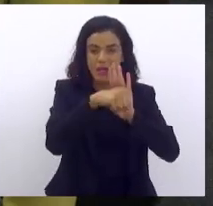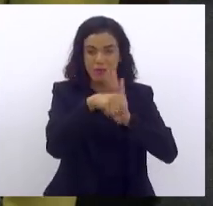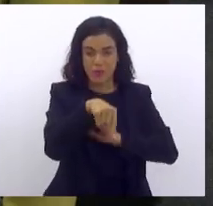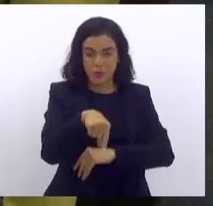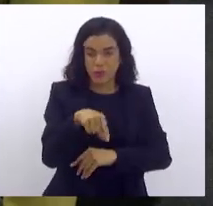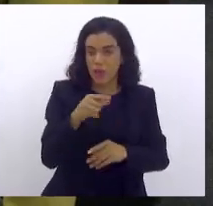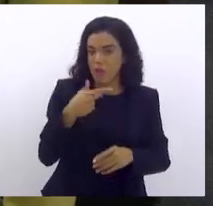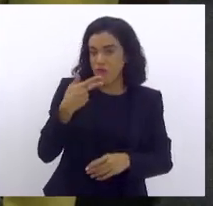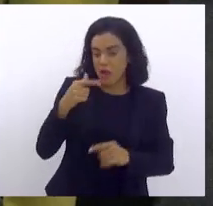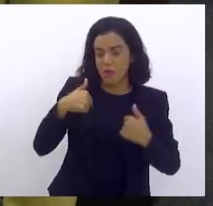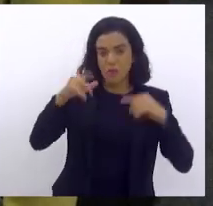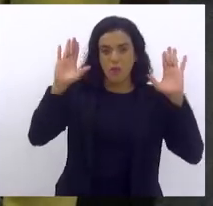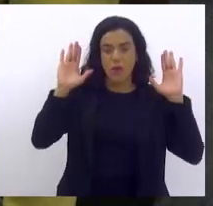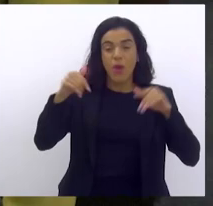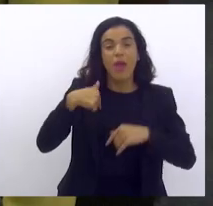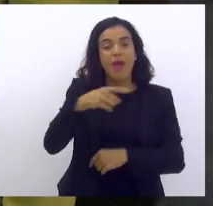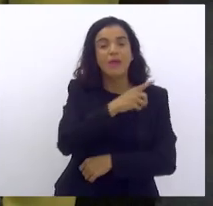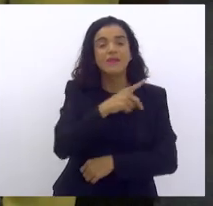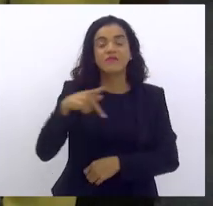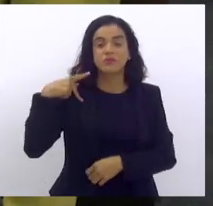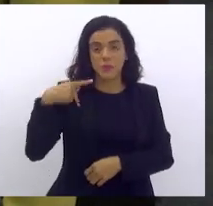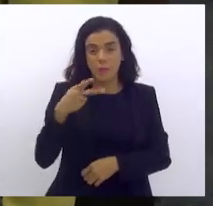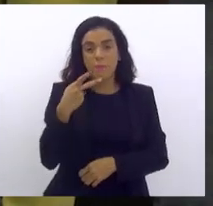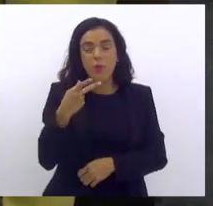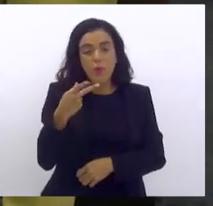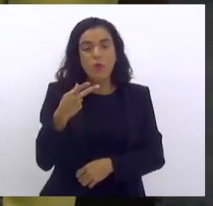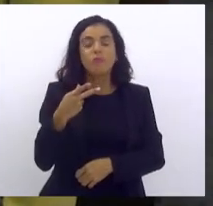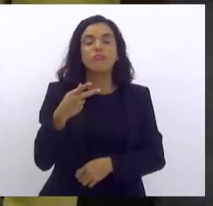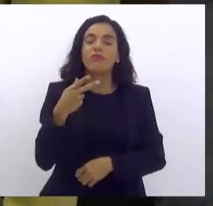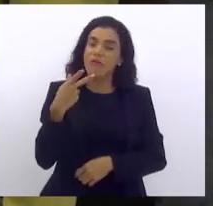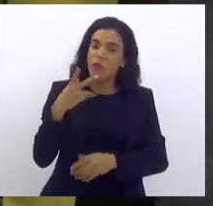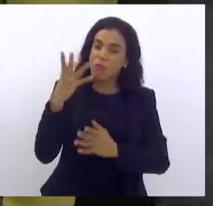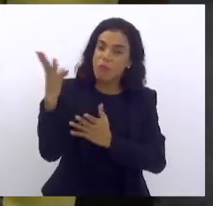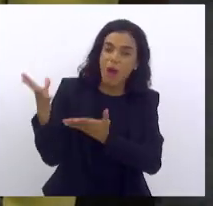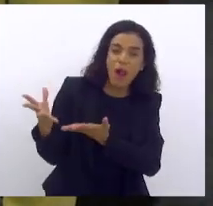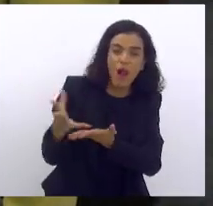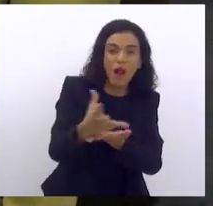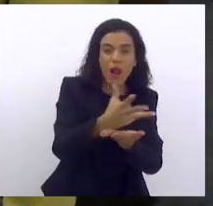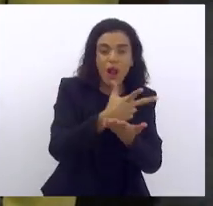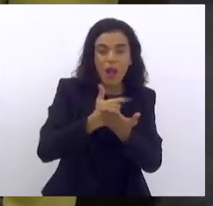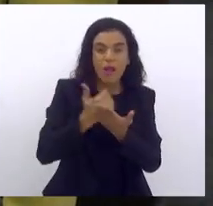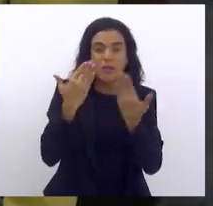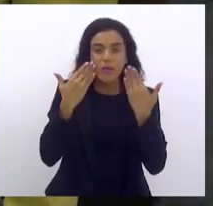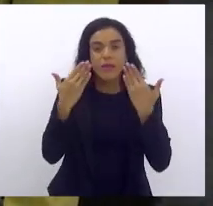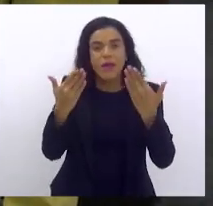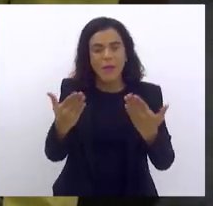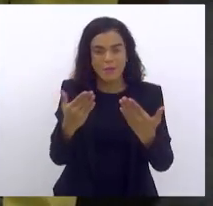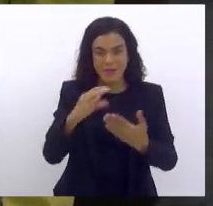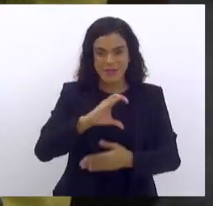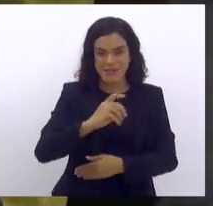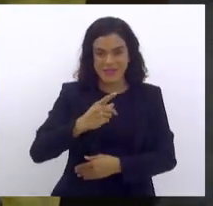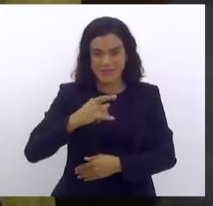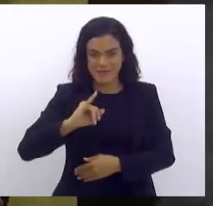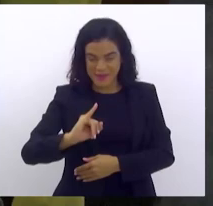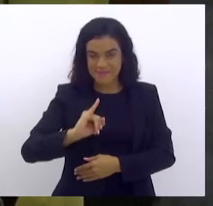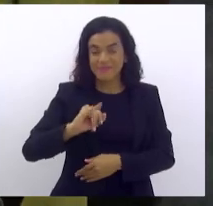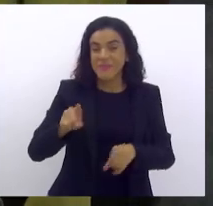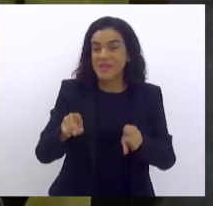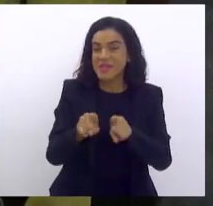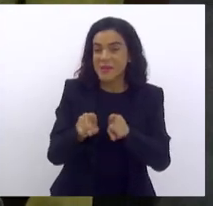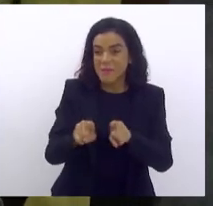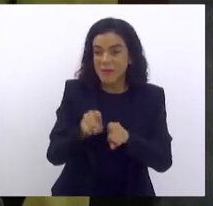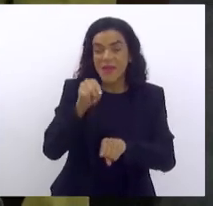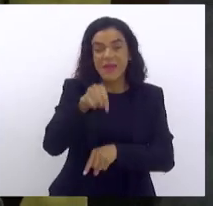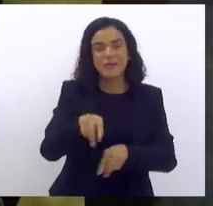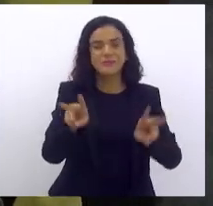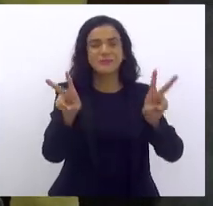isso não sou eu, é a Defensoria Pública que fez esse levantamento e apresentou a CPI. Inclusive, esse é